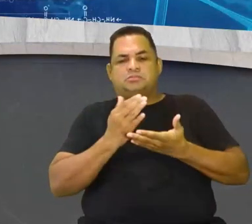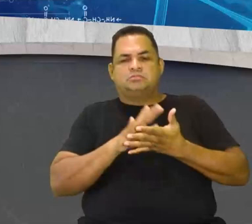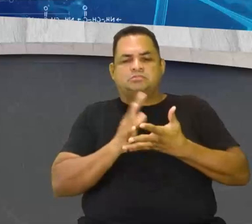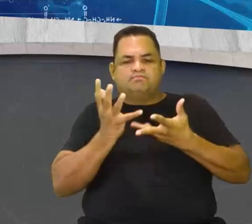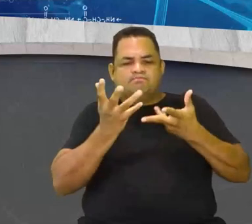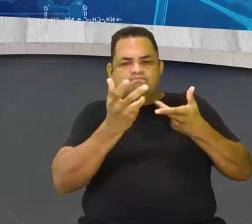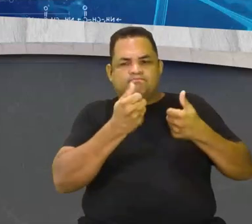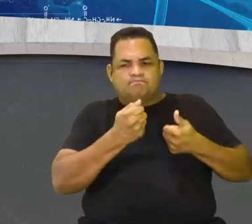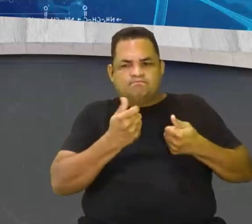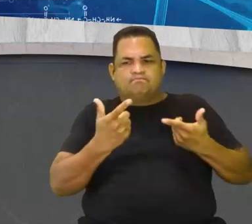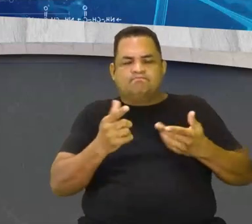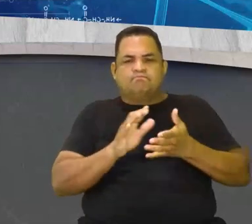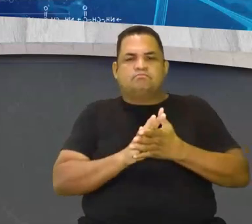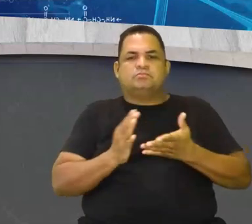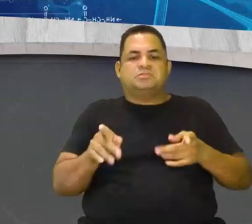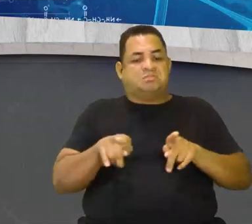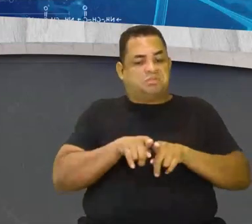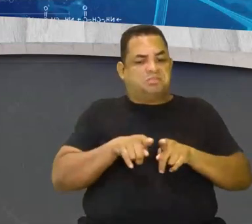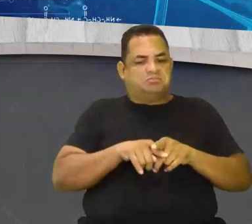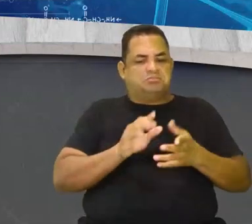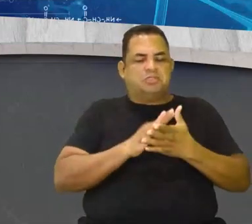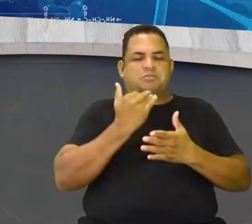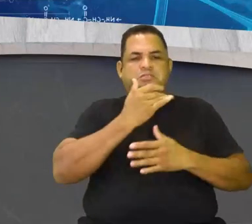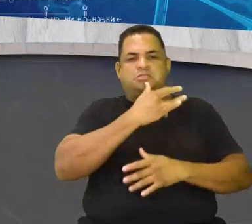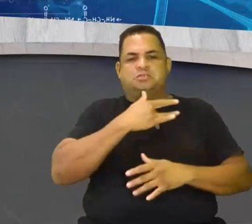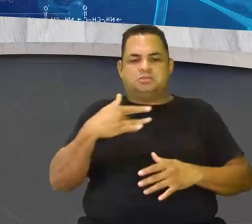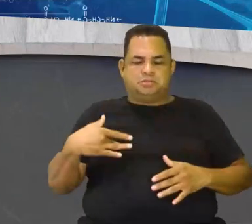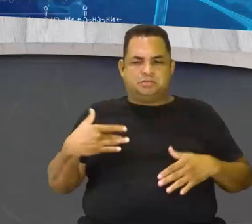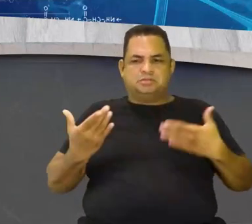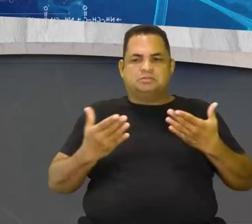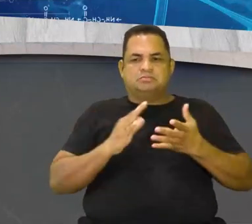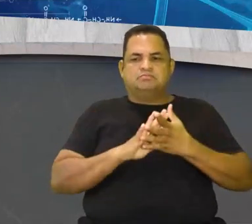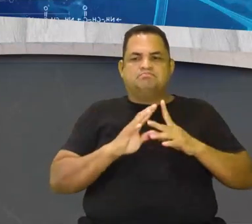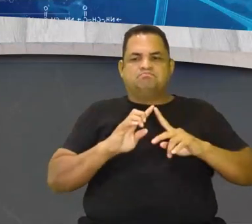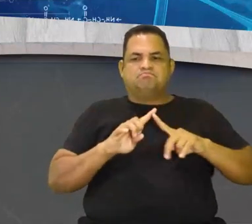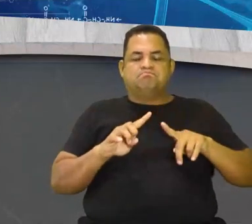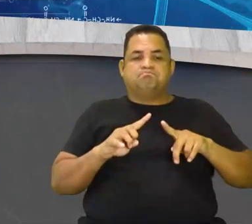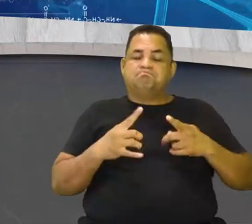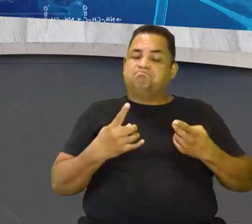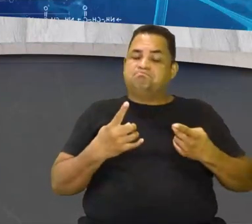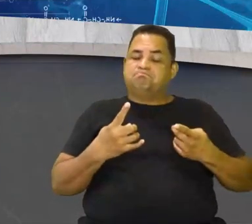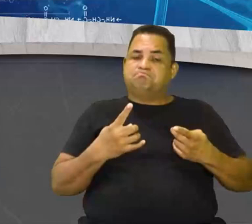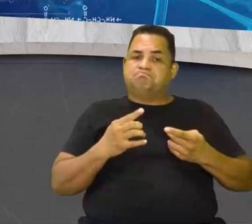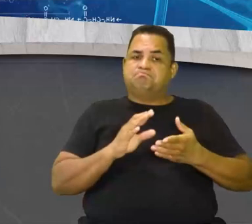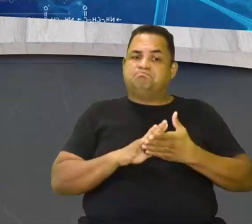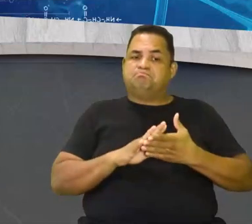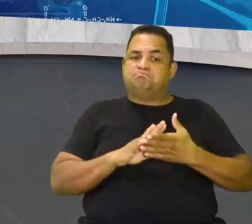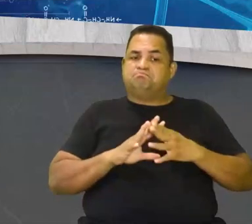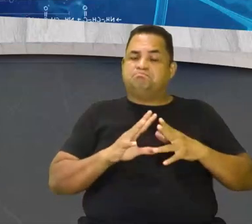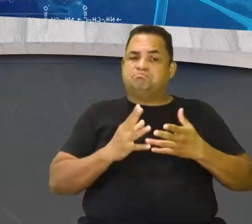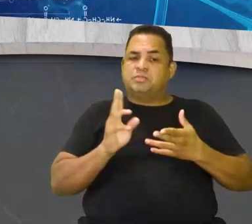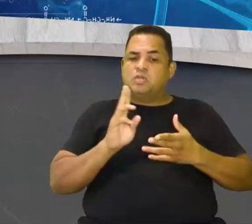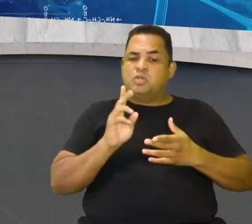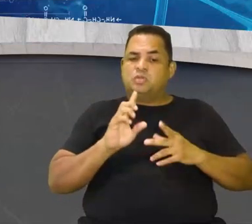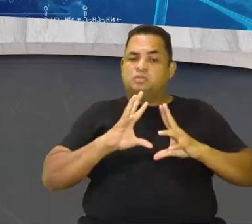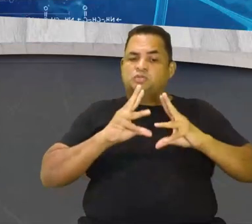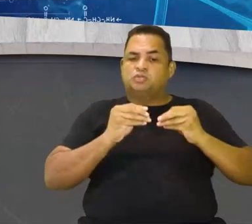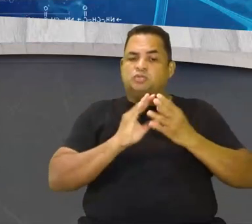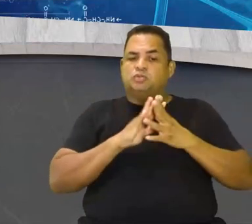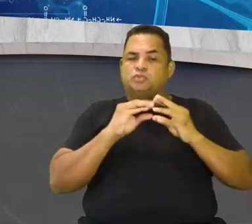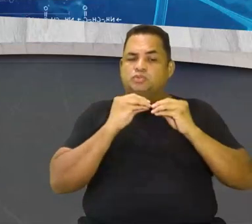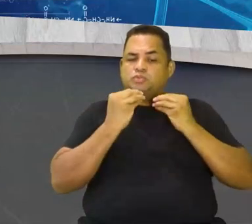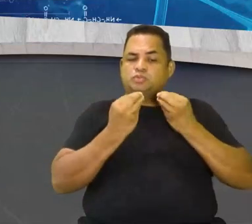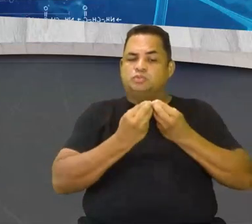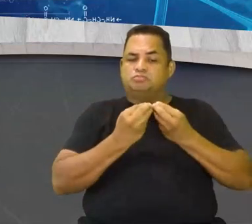uma alimentação saudável, né? Porque nem todas as substâncias que nós absorvemos são úteis para o